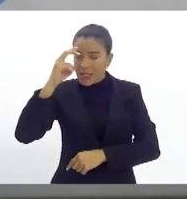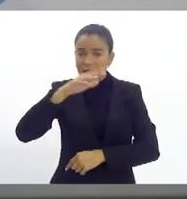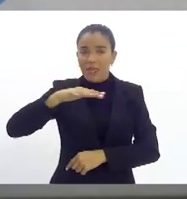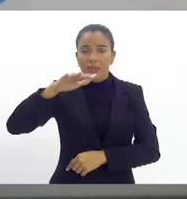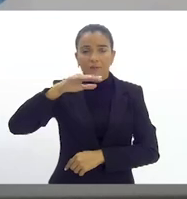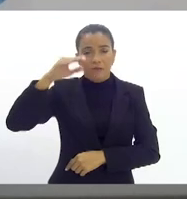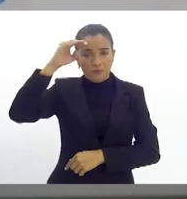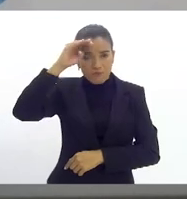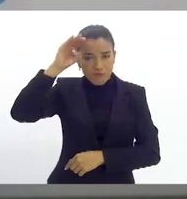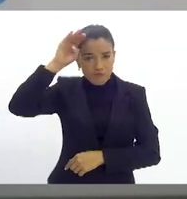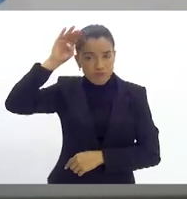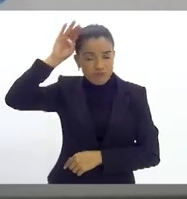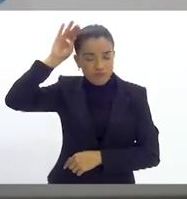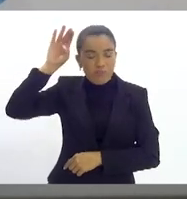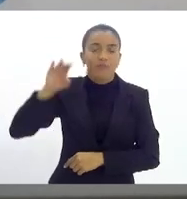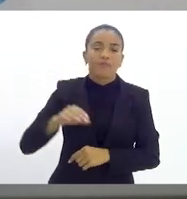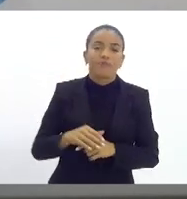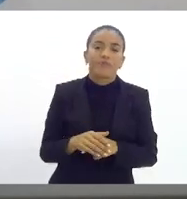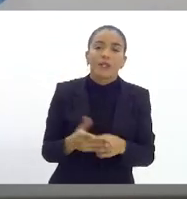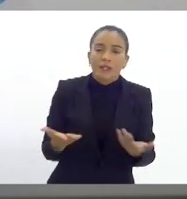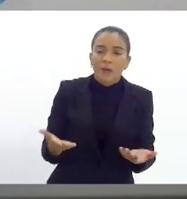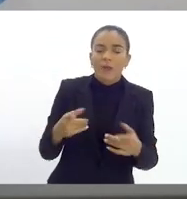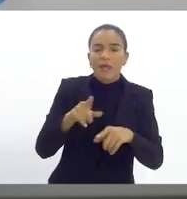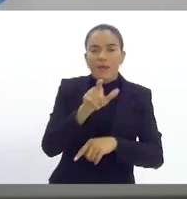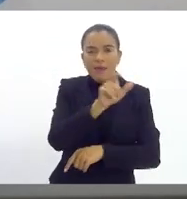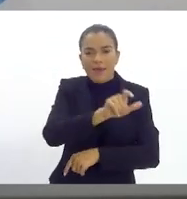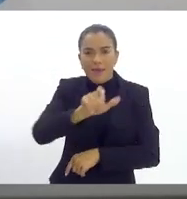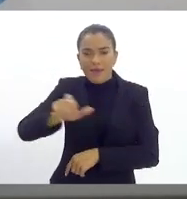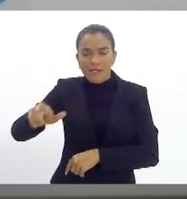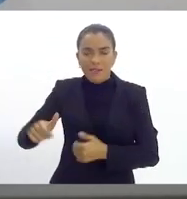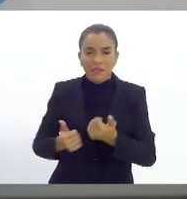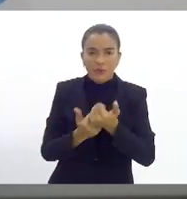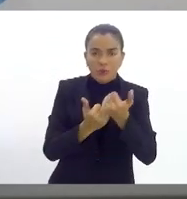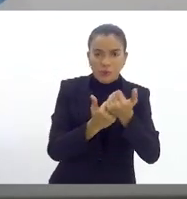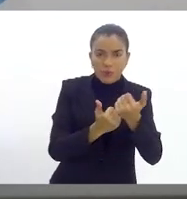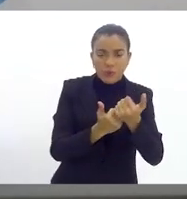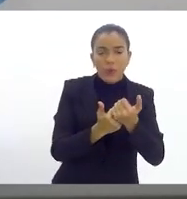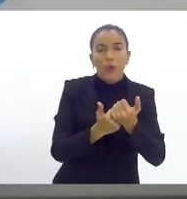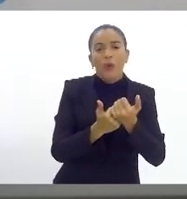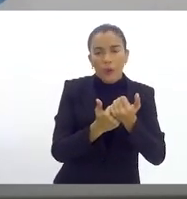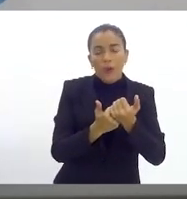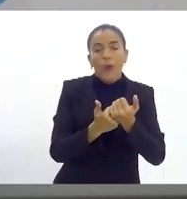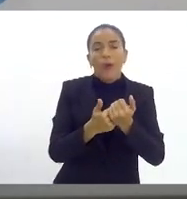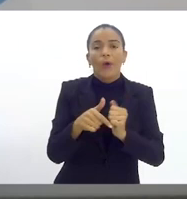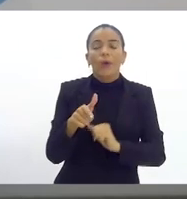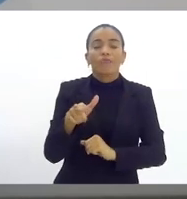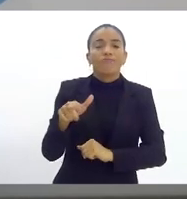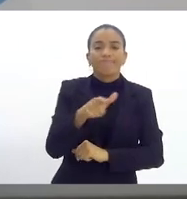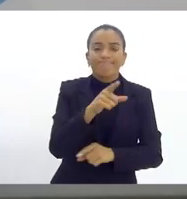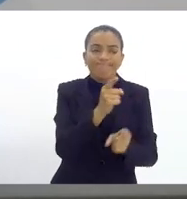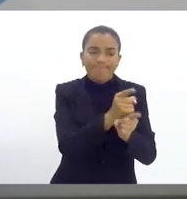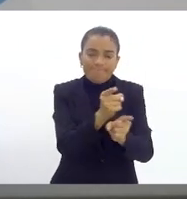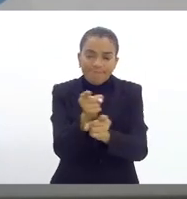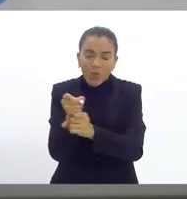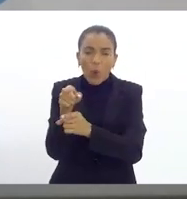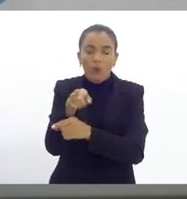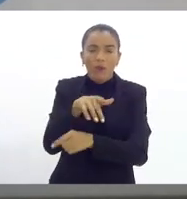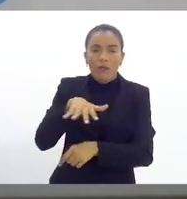superior e portanto esses instrutores se encontram na beira da Extrema precarização